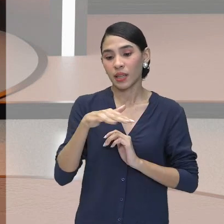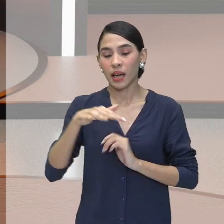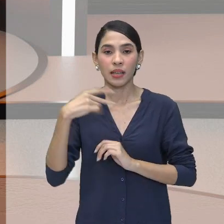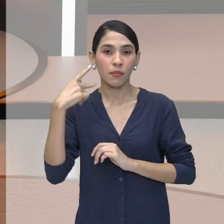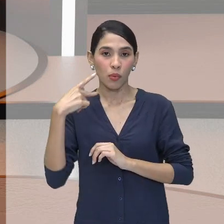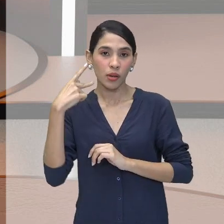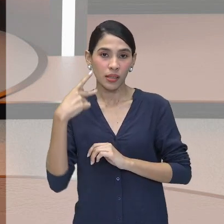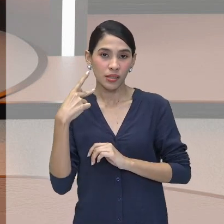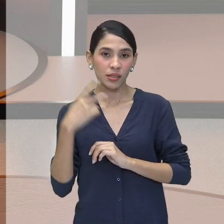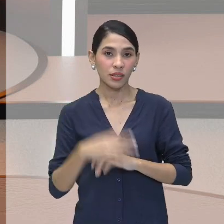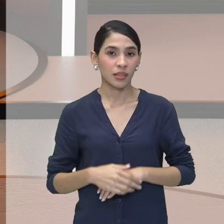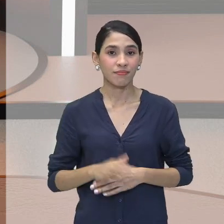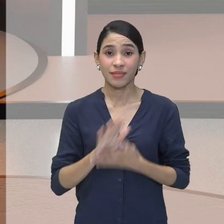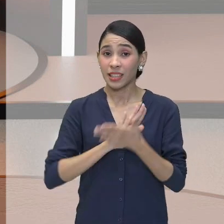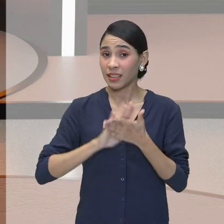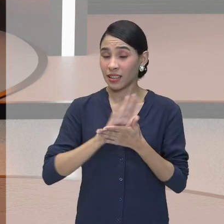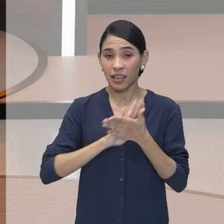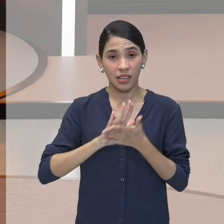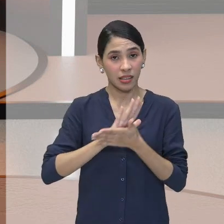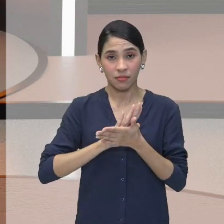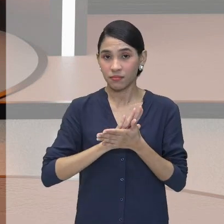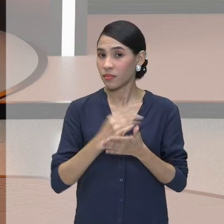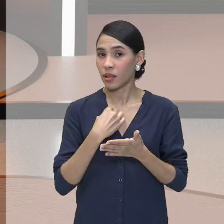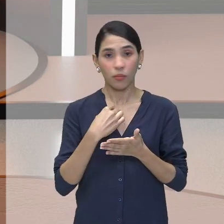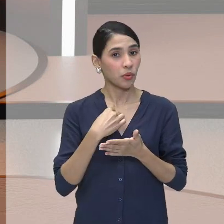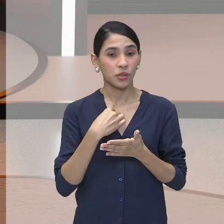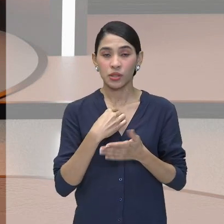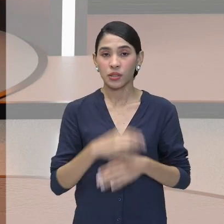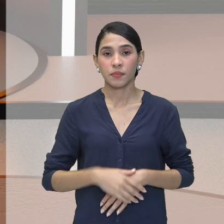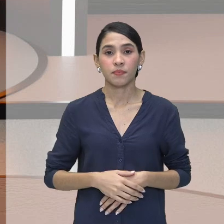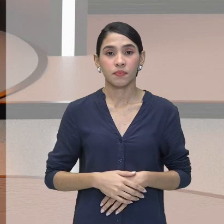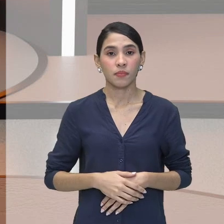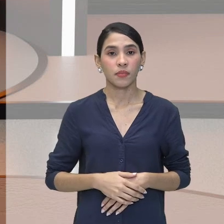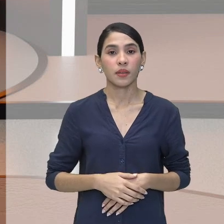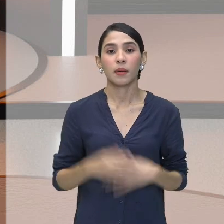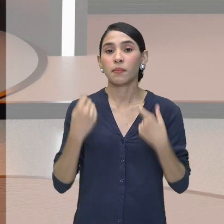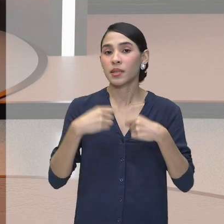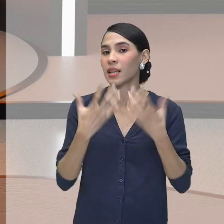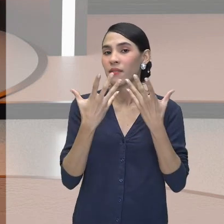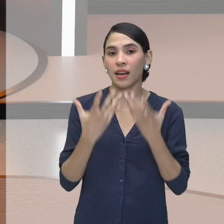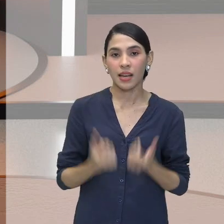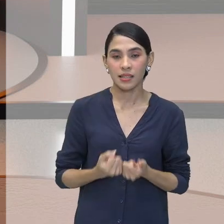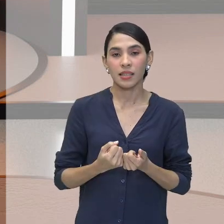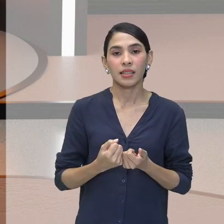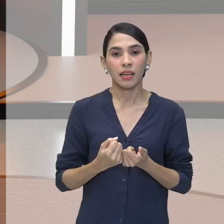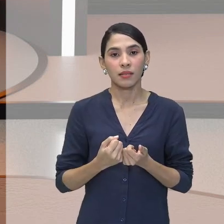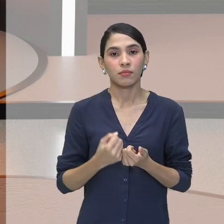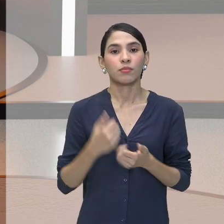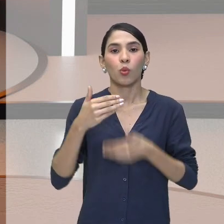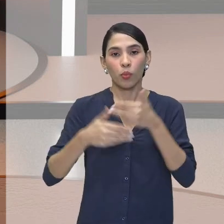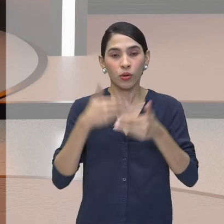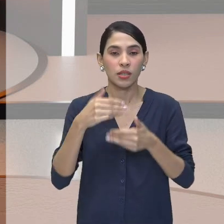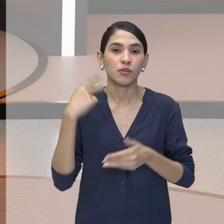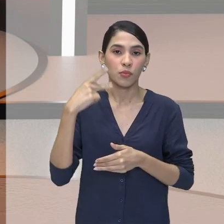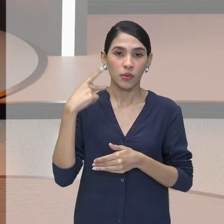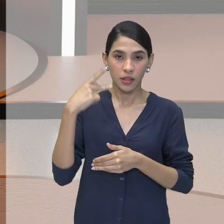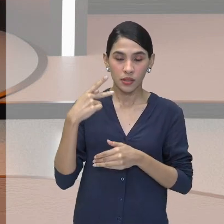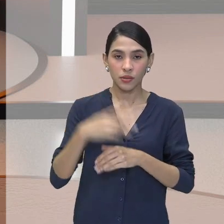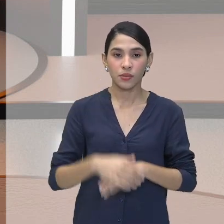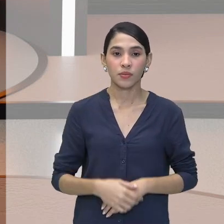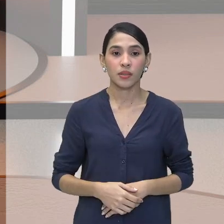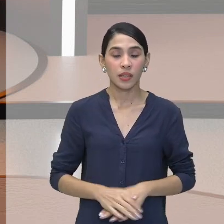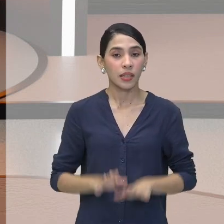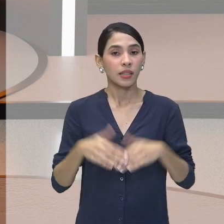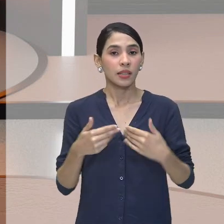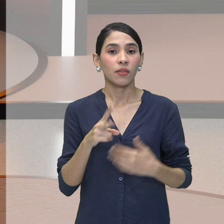Sobre nada. Não podiam, eles tinham que viver a parte do processo político, eles não podiam se manifestar. Então nós vamos